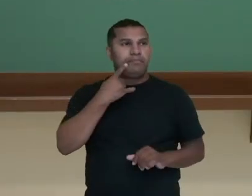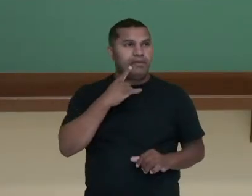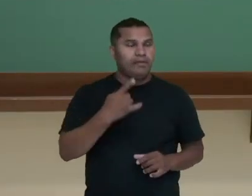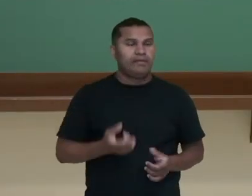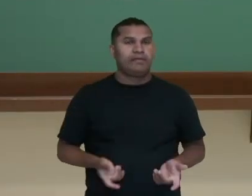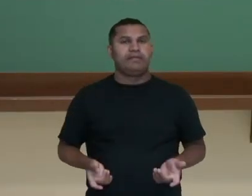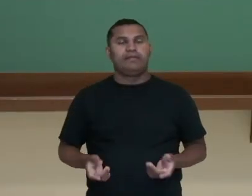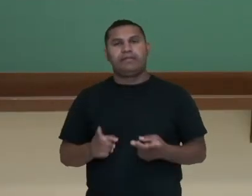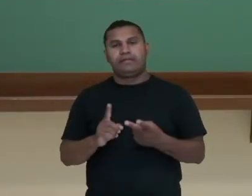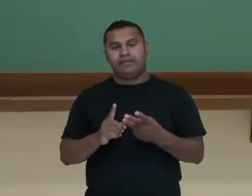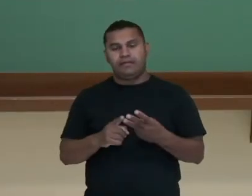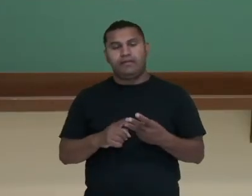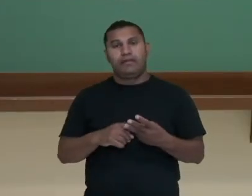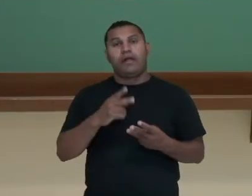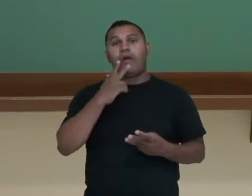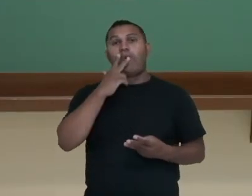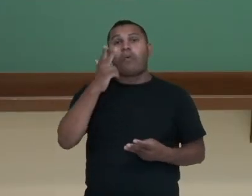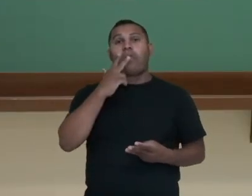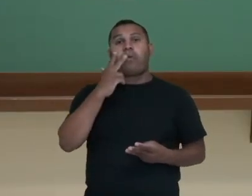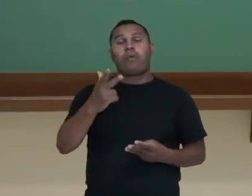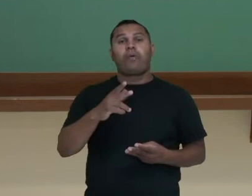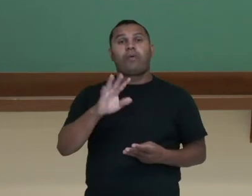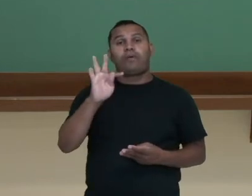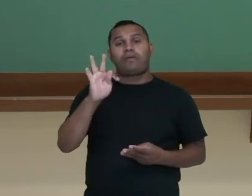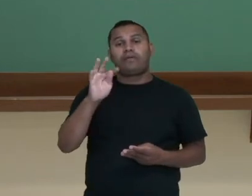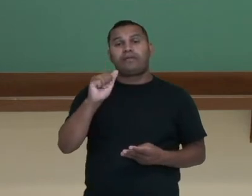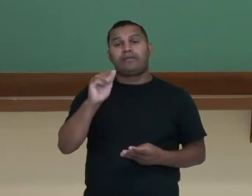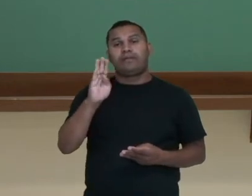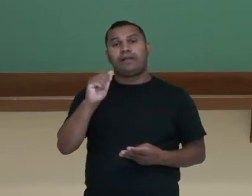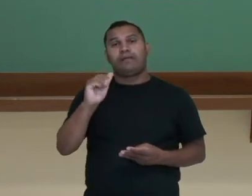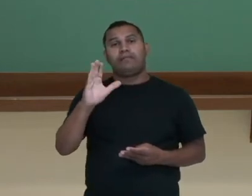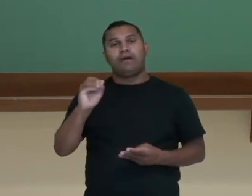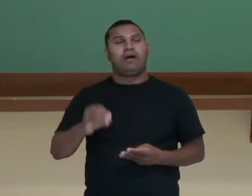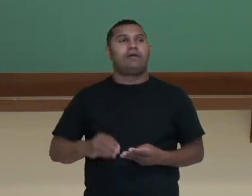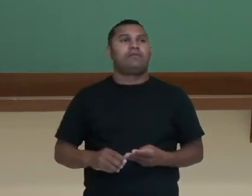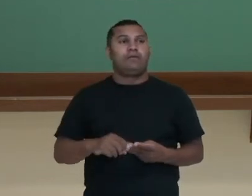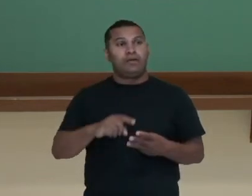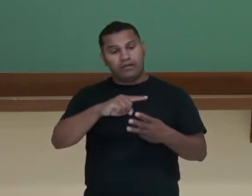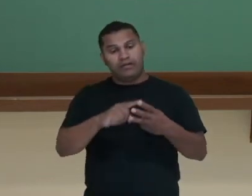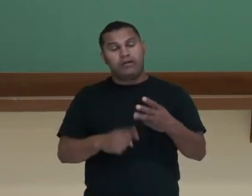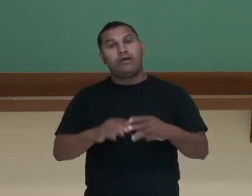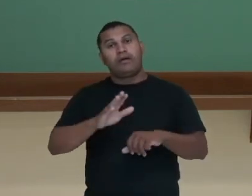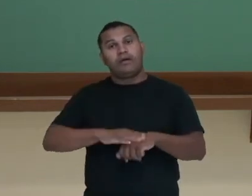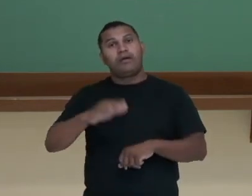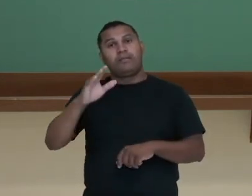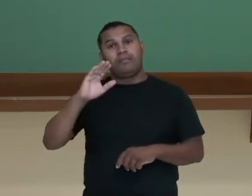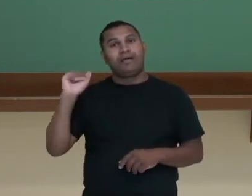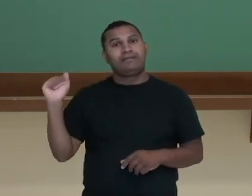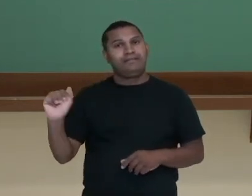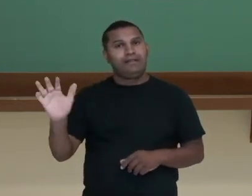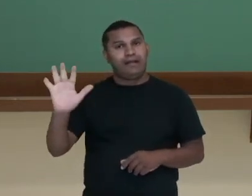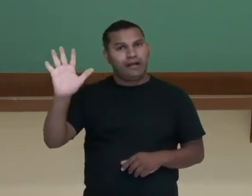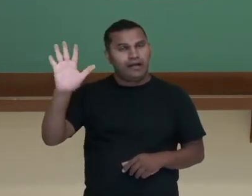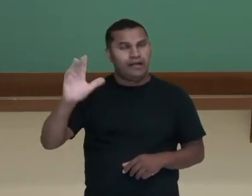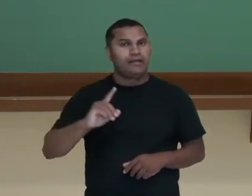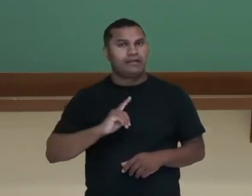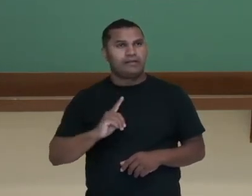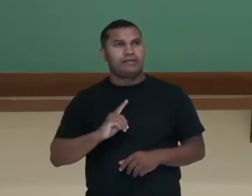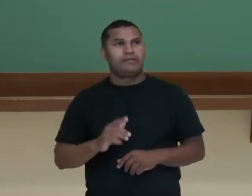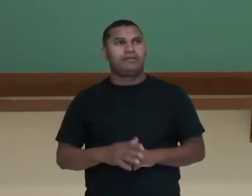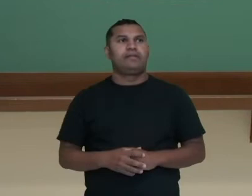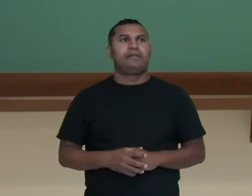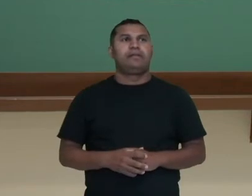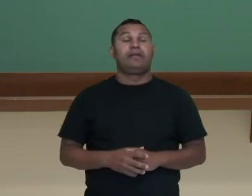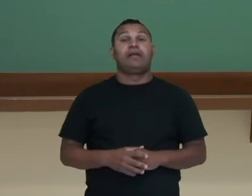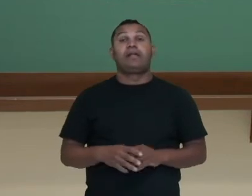eventualmente poderiam ser incorporados em condições inferiores na sociedade, eles eram trocados, né, por